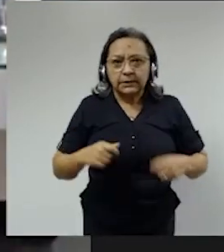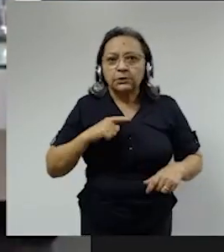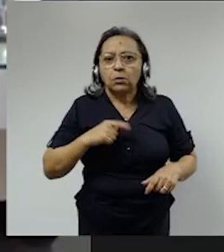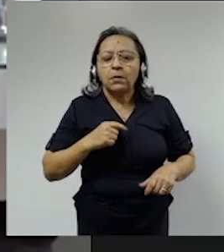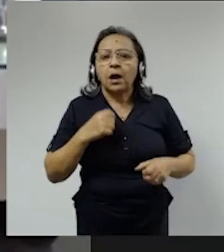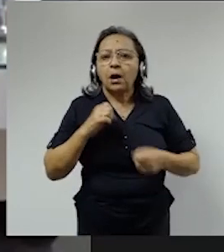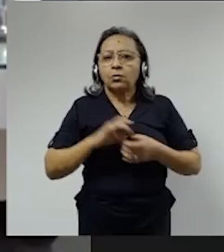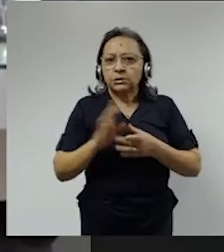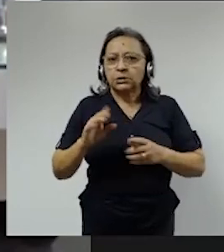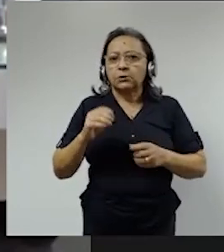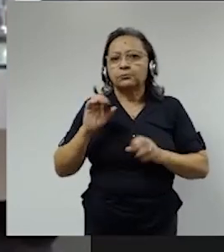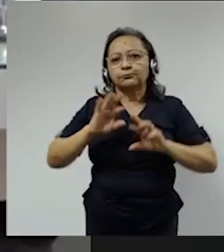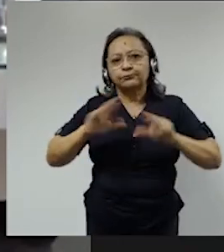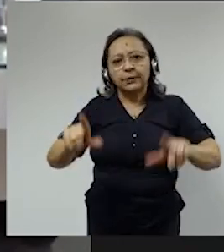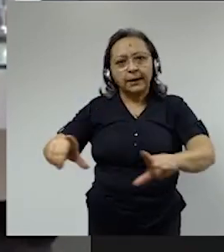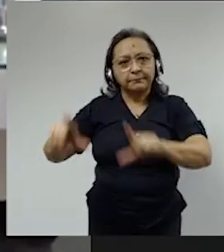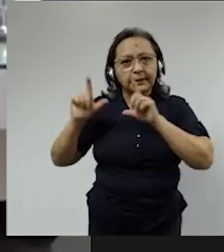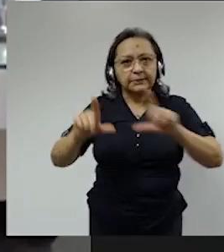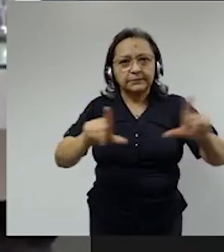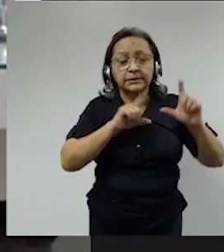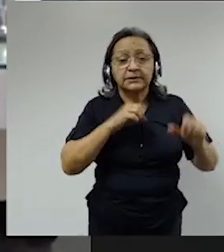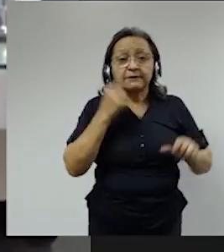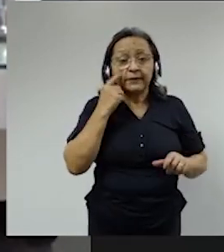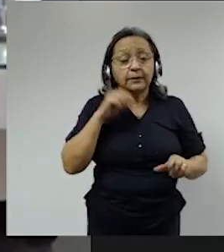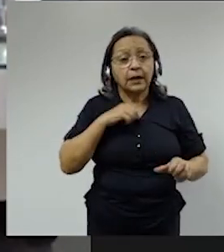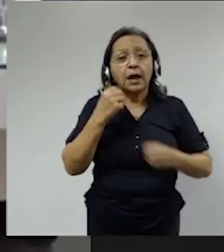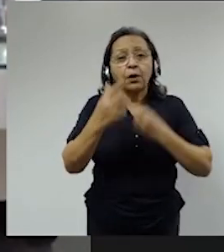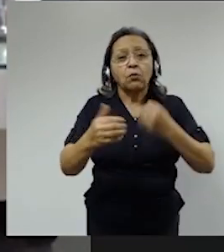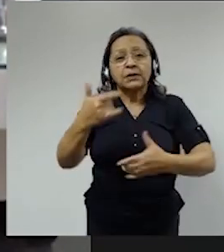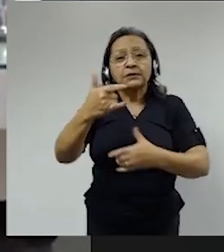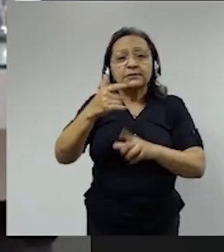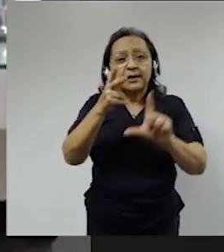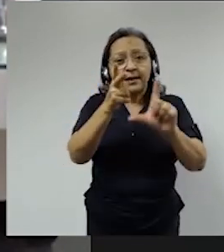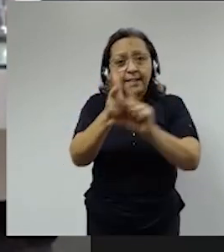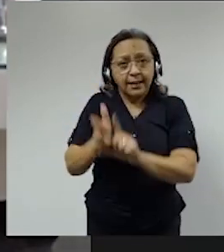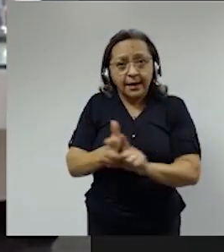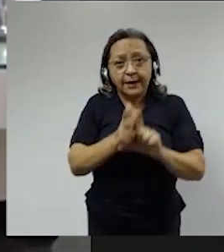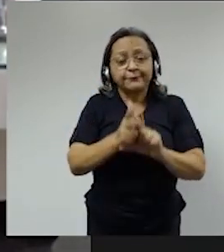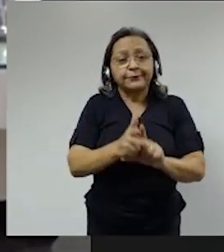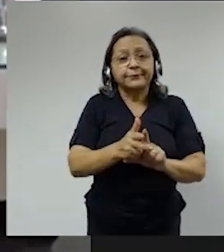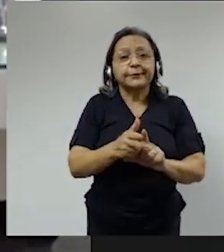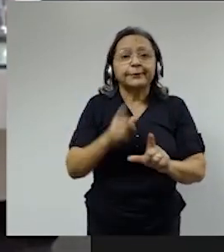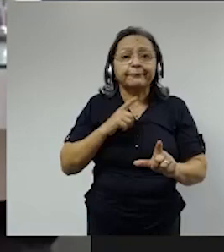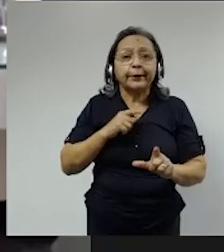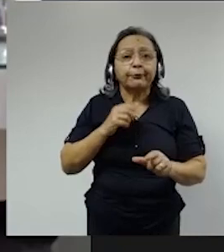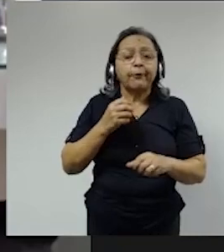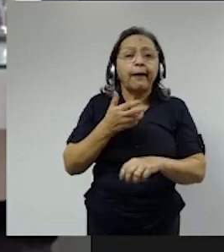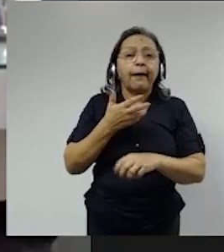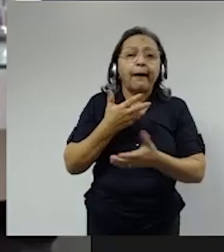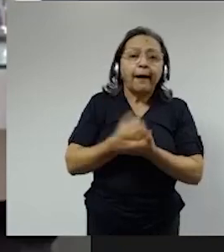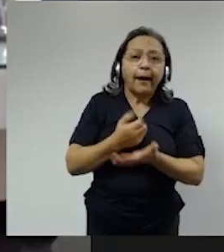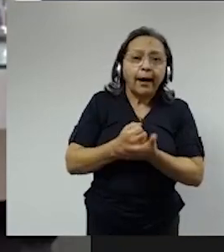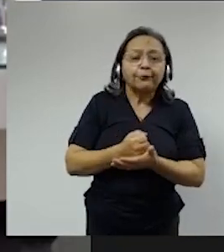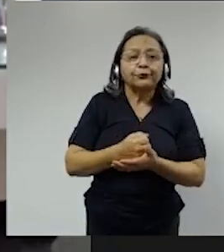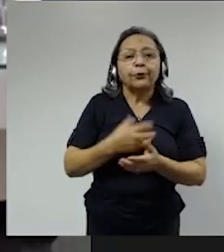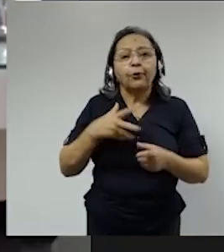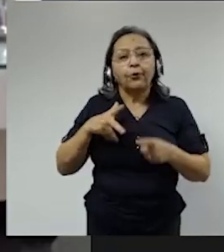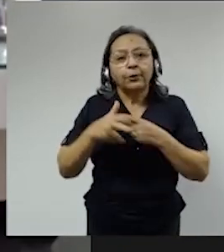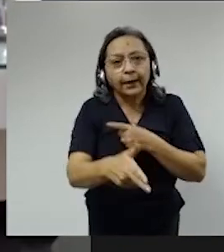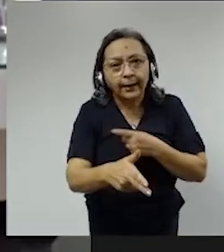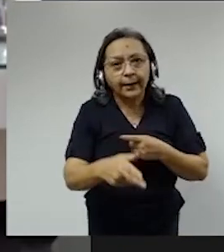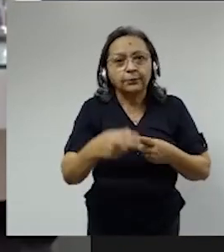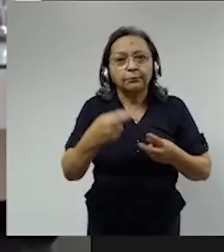expressa do autor. Se a gente olhar, teve algumas lives aí que apareceram e tiveram seu áudio cortado, que caíram, e tudo isso porque